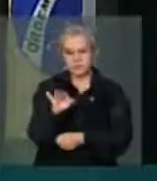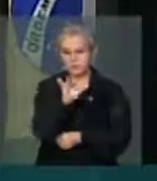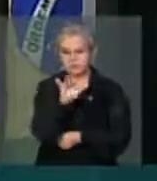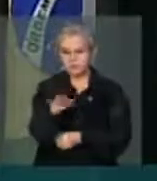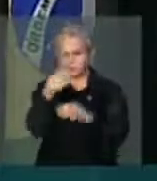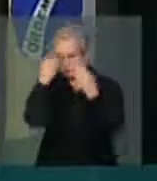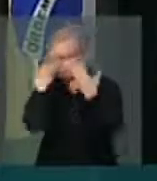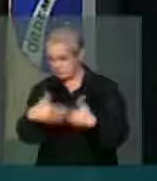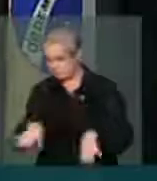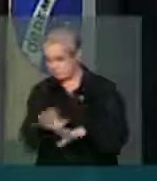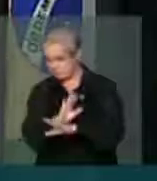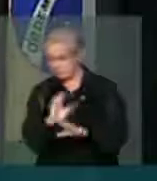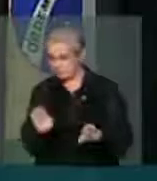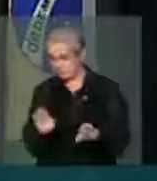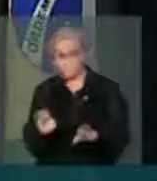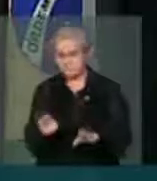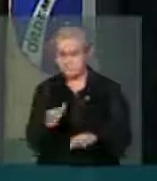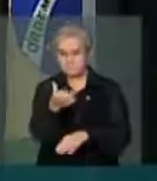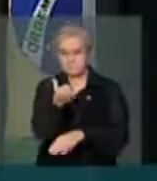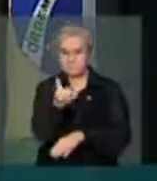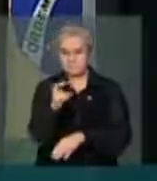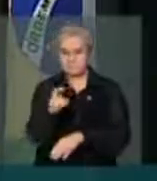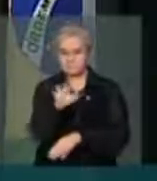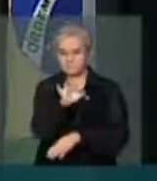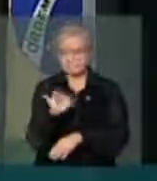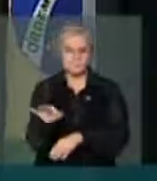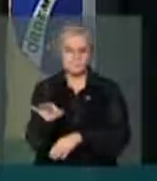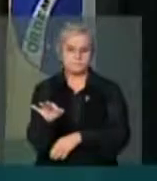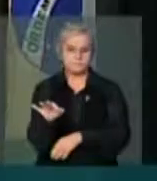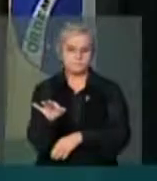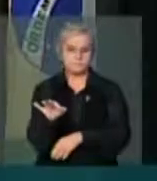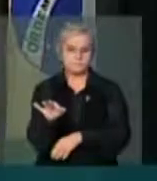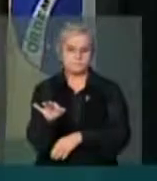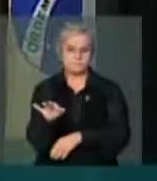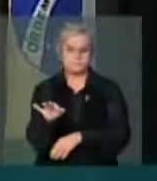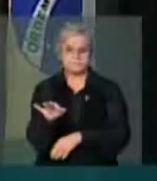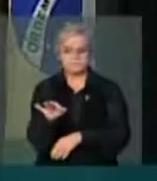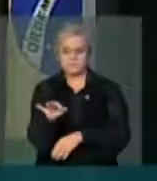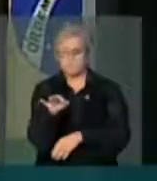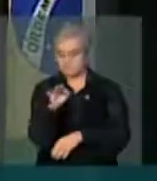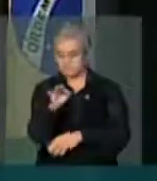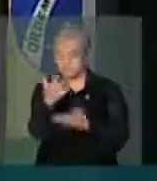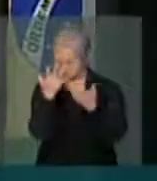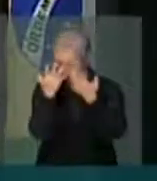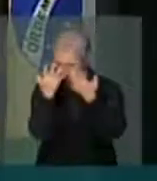desaprovação e 65% de desaprovação.